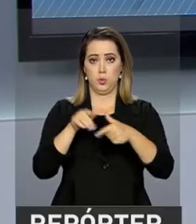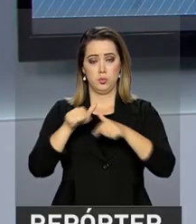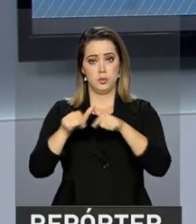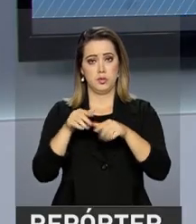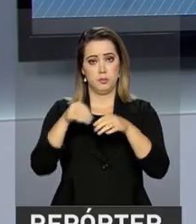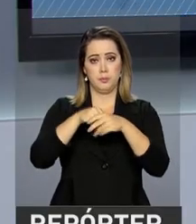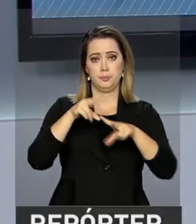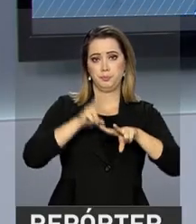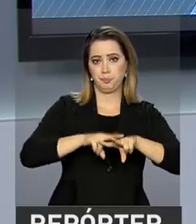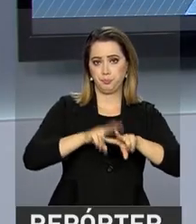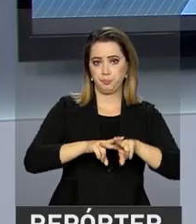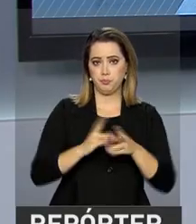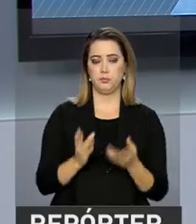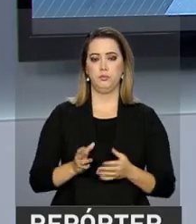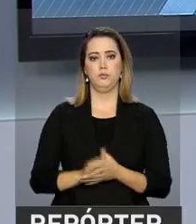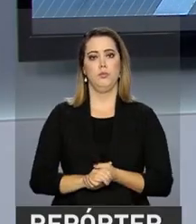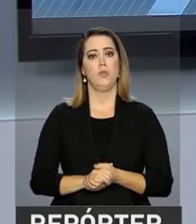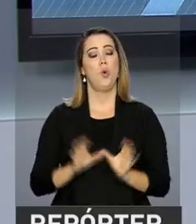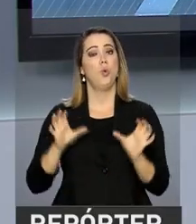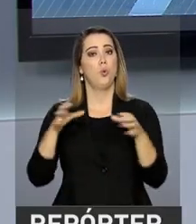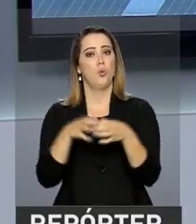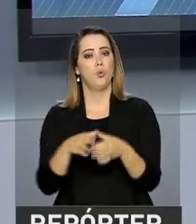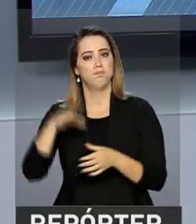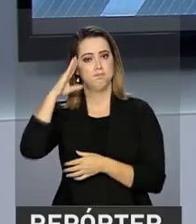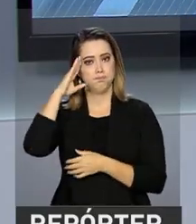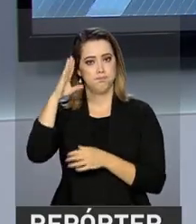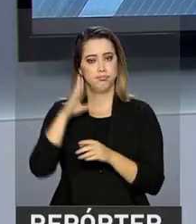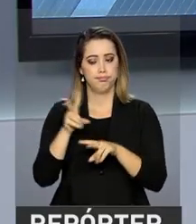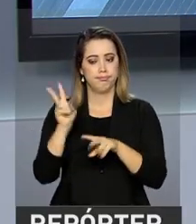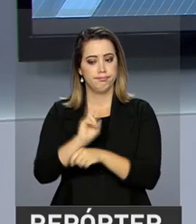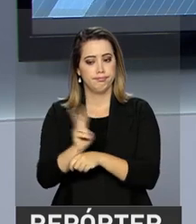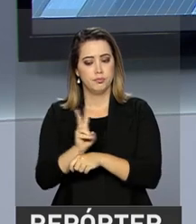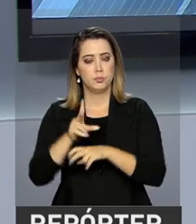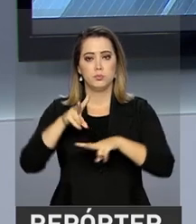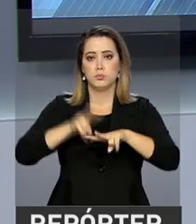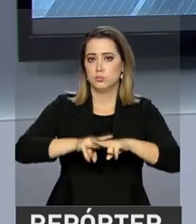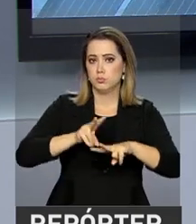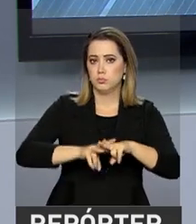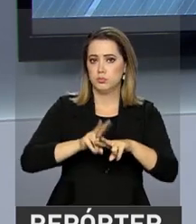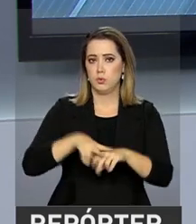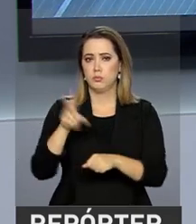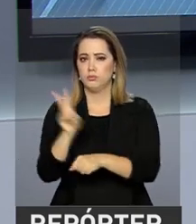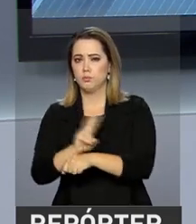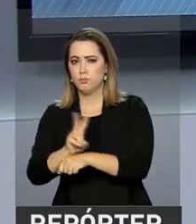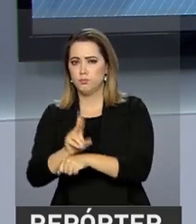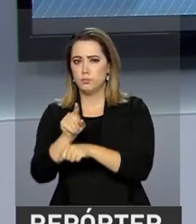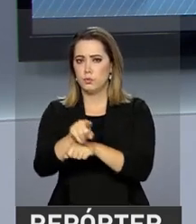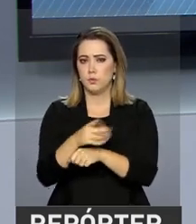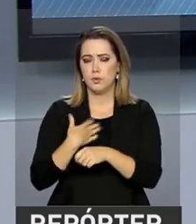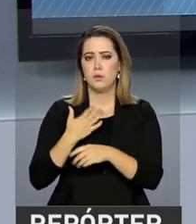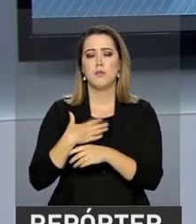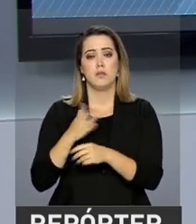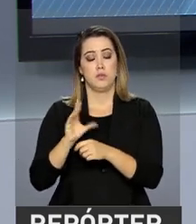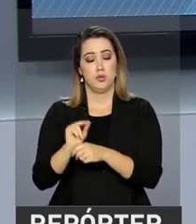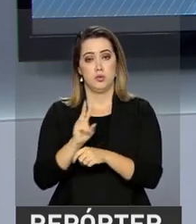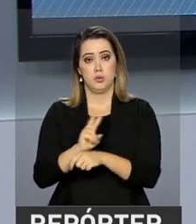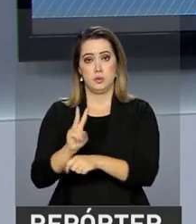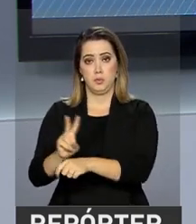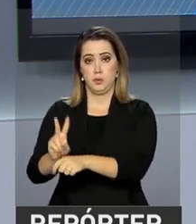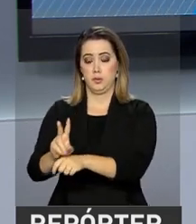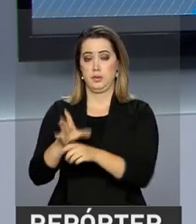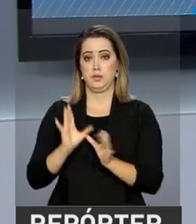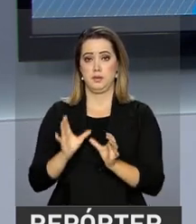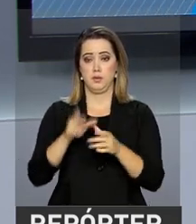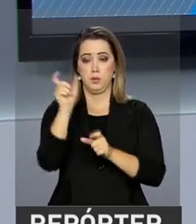integrantes da força de intervenção penitenciária fazem a guarda, vigilância e custódia dos detentos. Eles atuam em